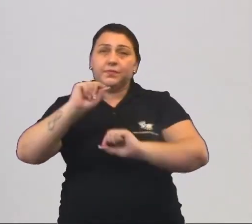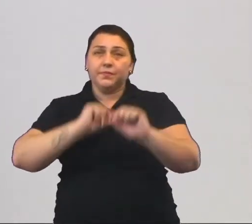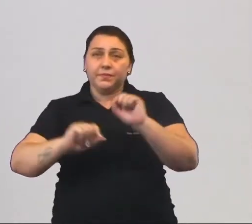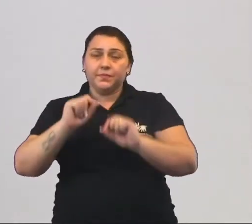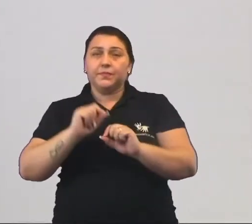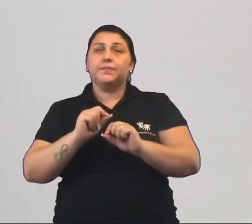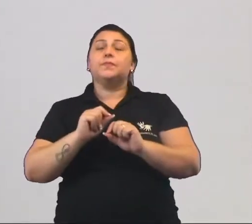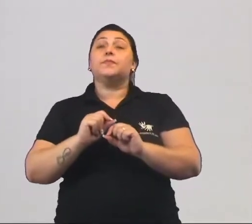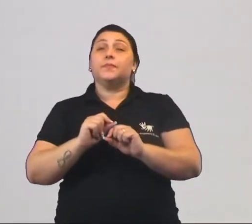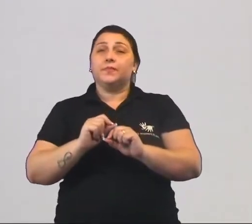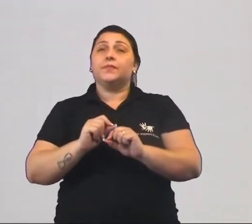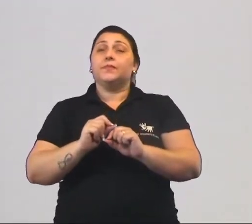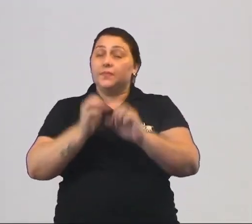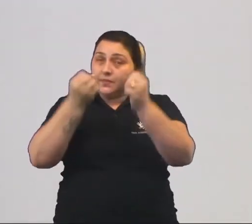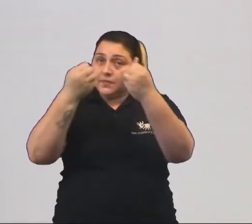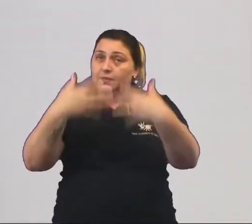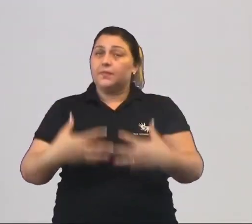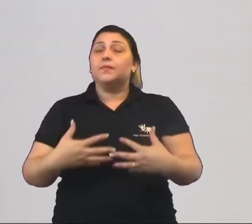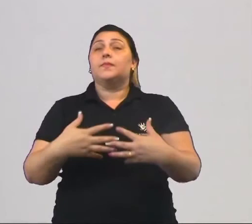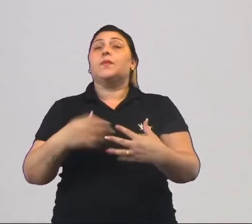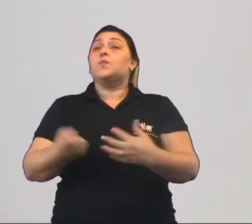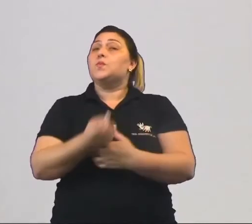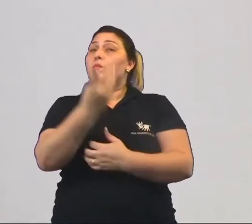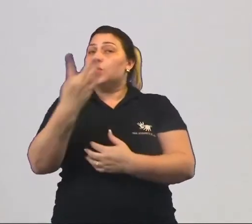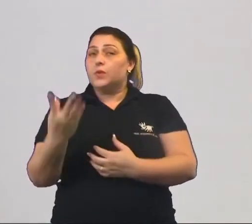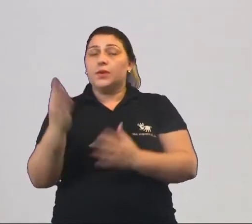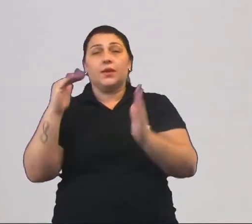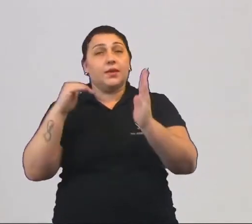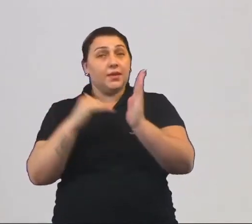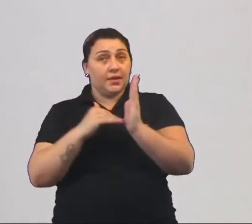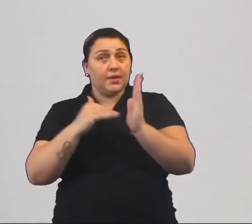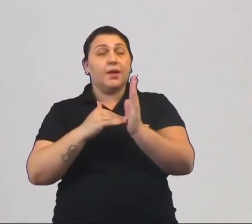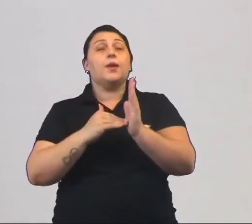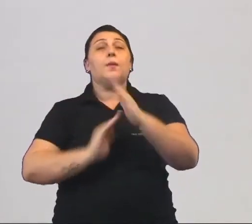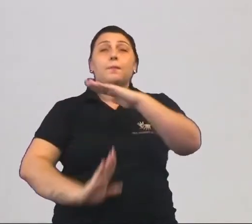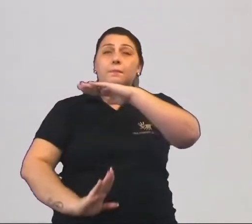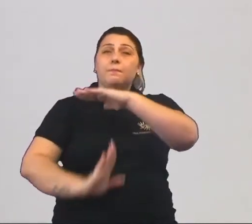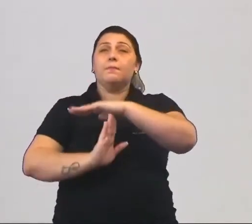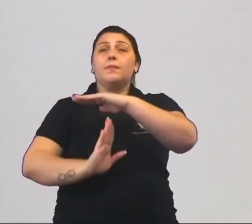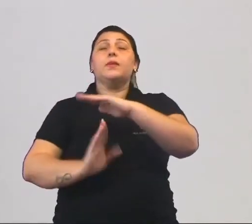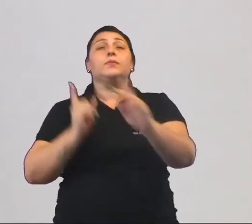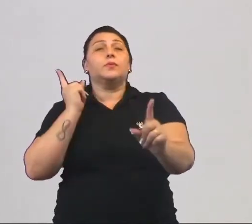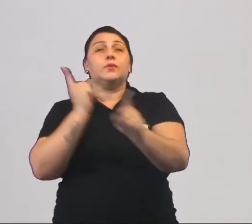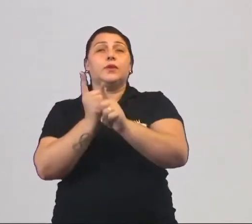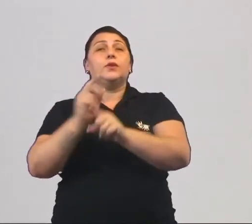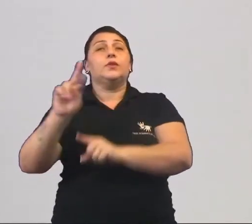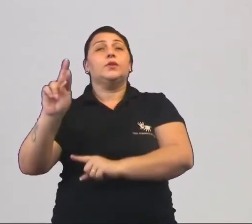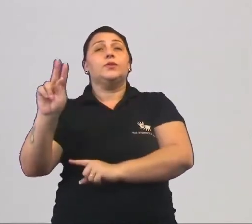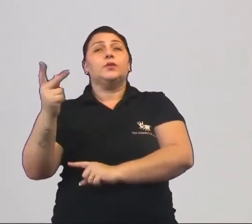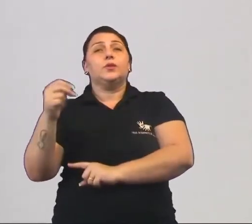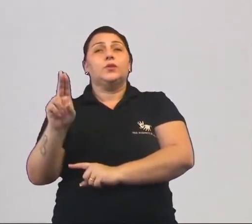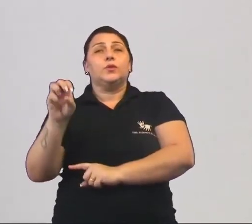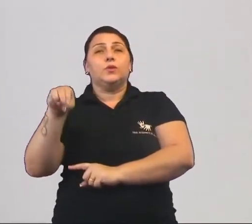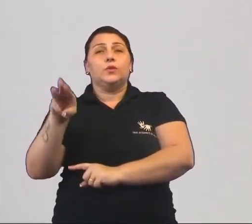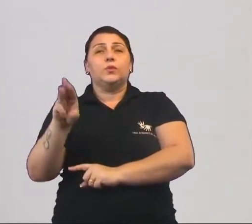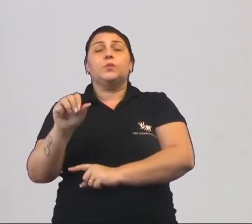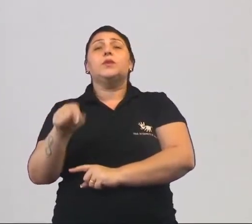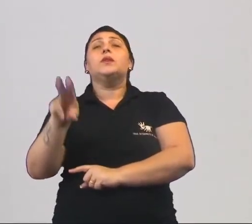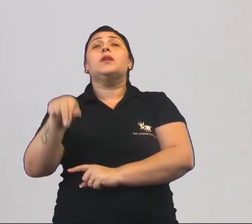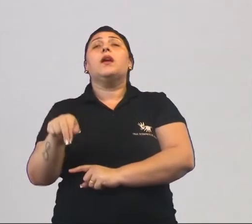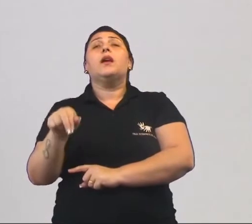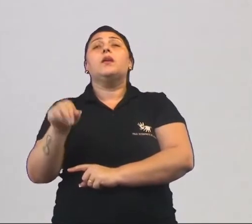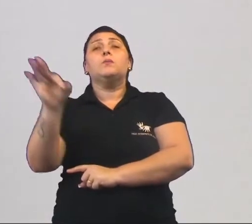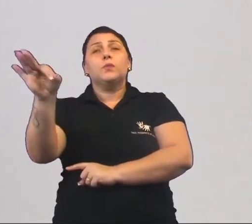partir da explicação, uma quantidade X, que é até ela o máximo que podemos encontrar de humus. Quem é que lembra essa